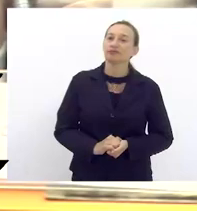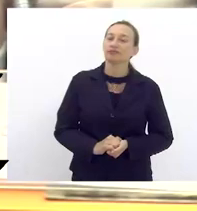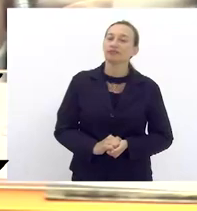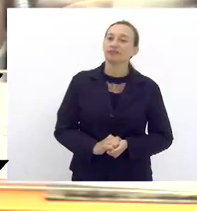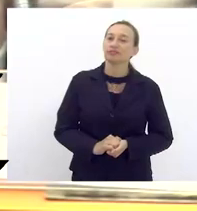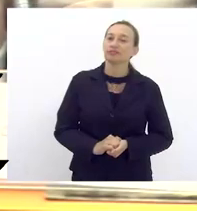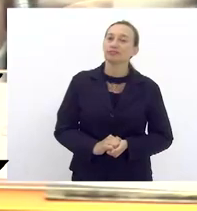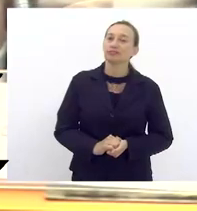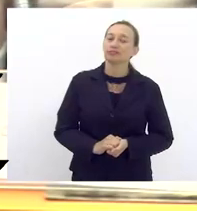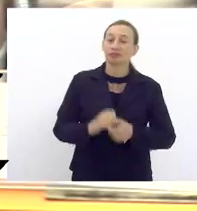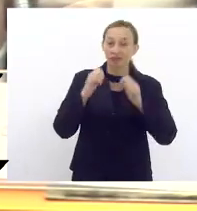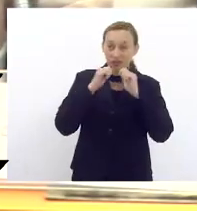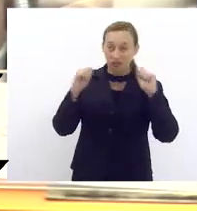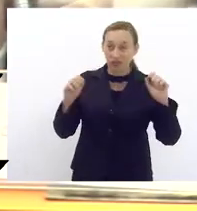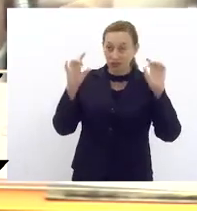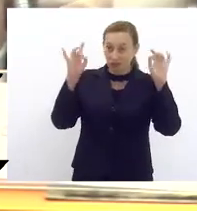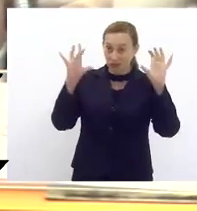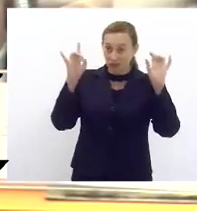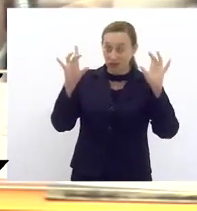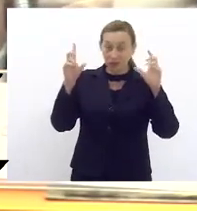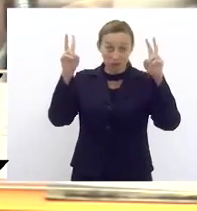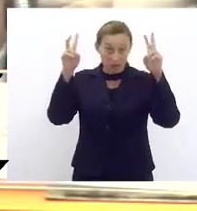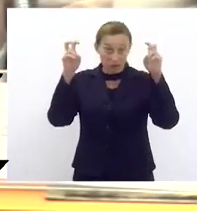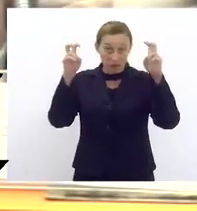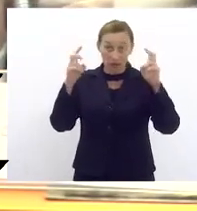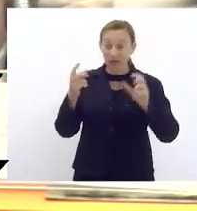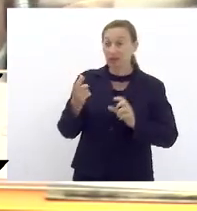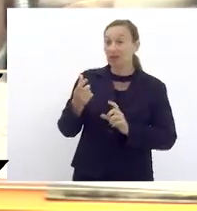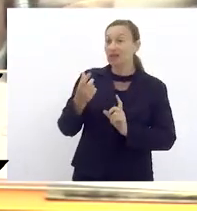especial para assuntos de yorubá